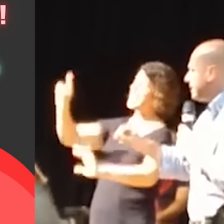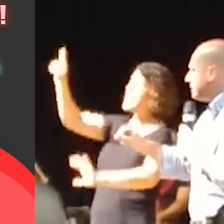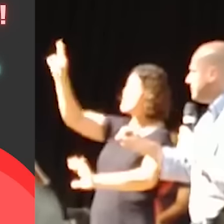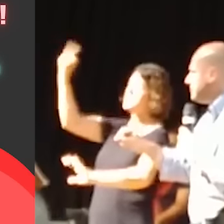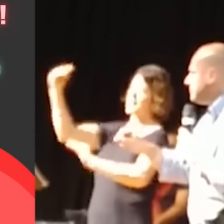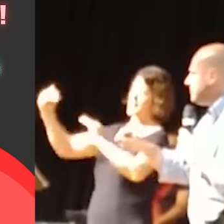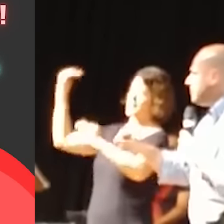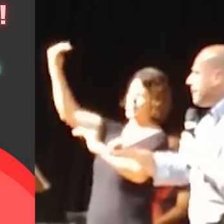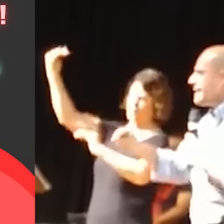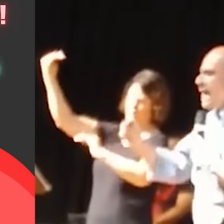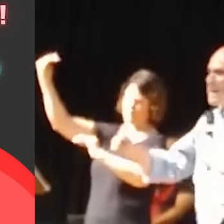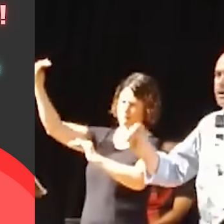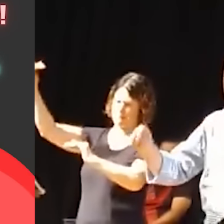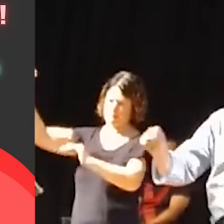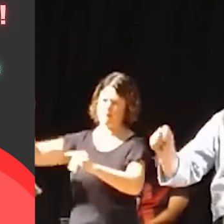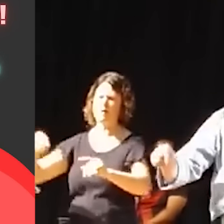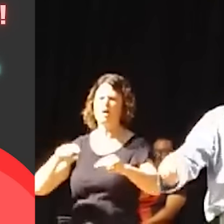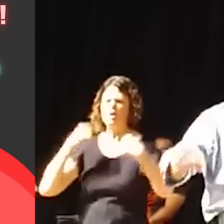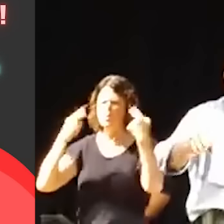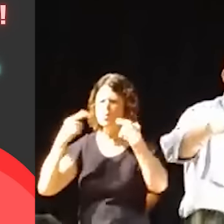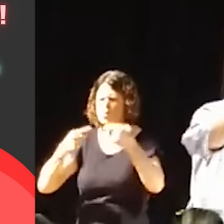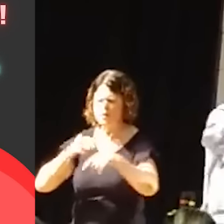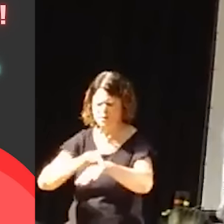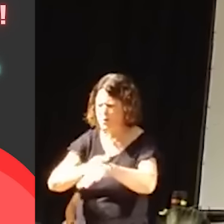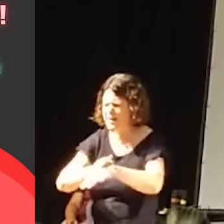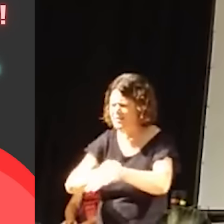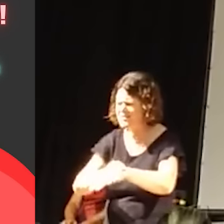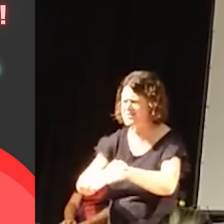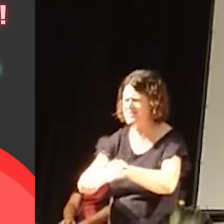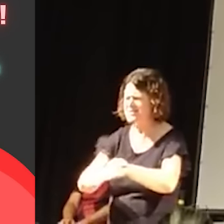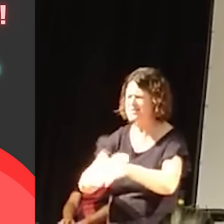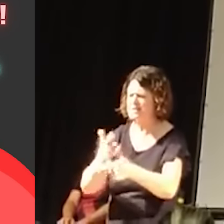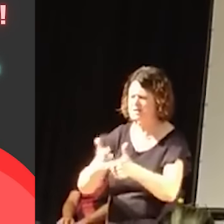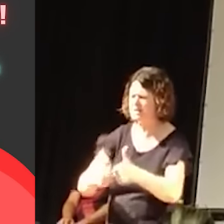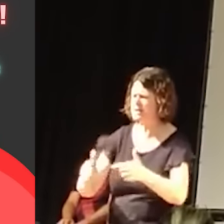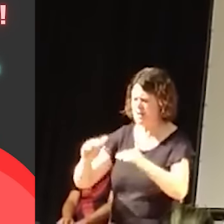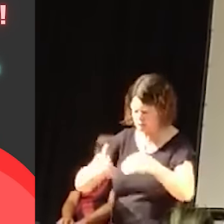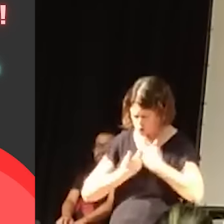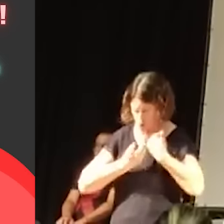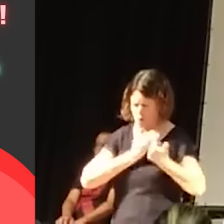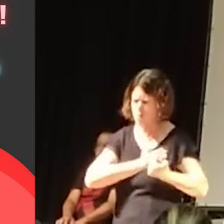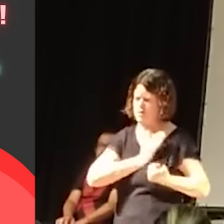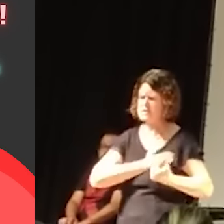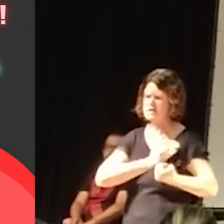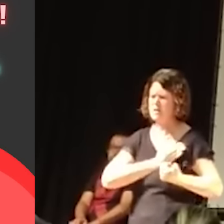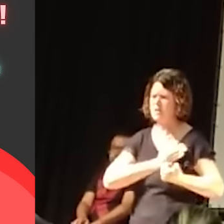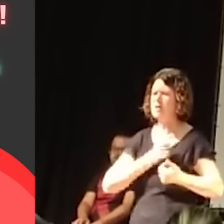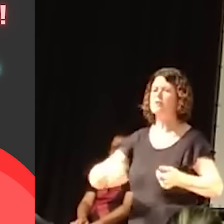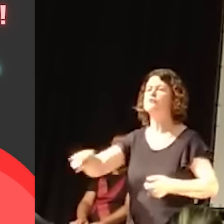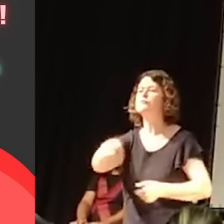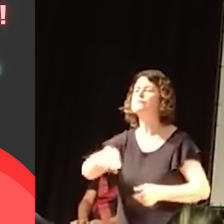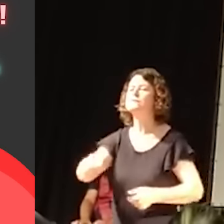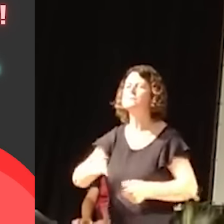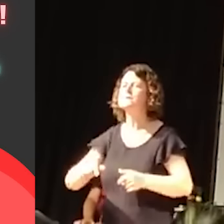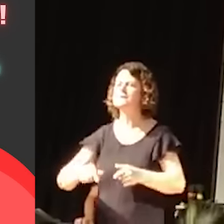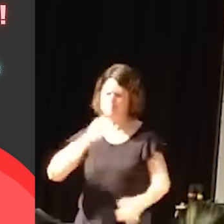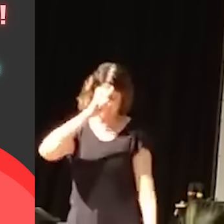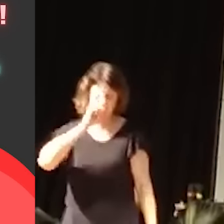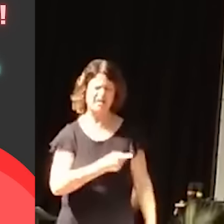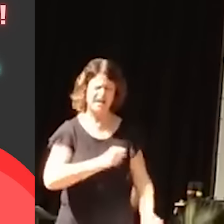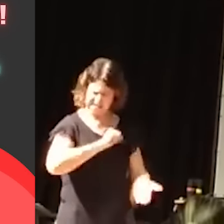doença pra guerra que entrou na sua vida no seu trabalho saia daqui em nome de Jesus